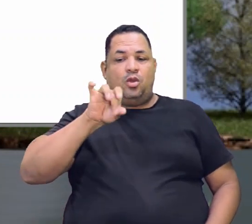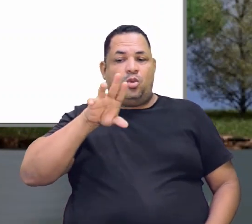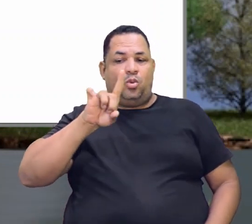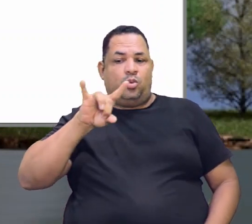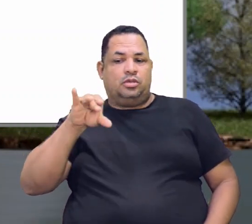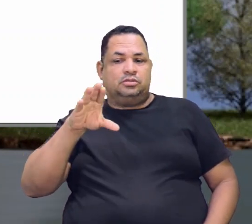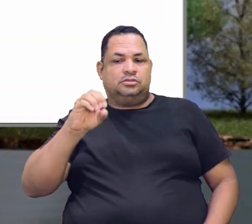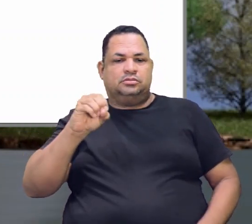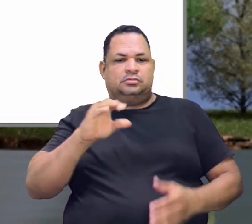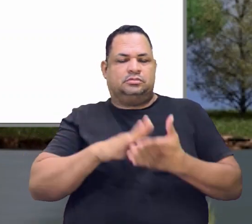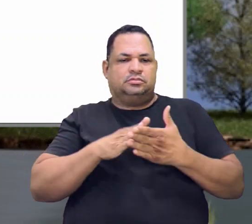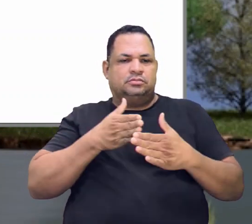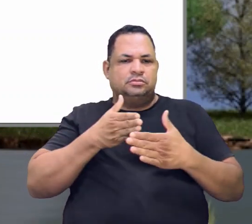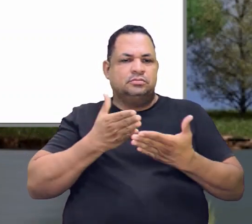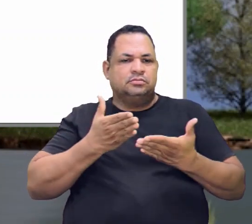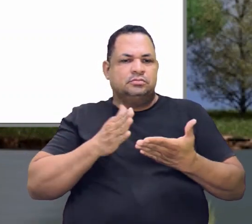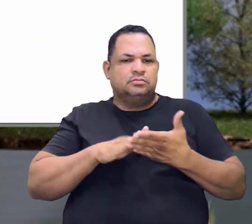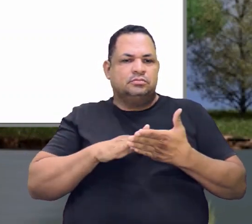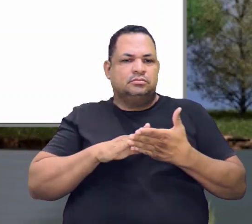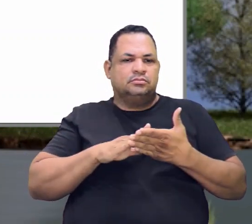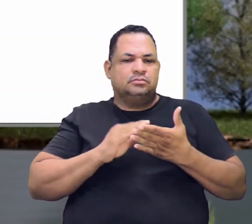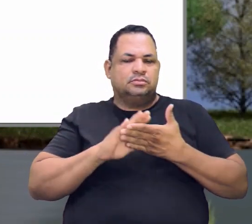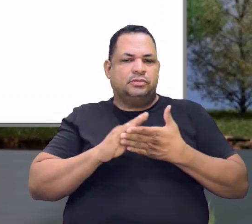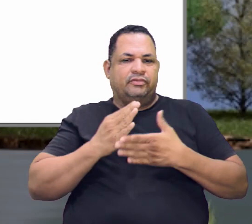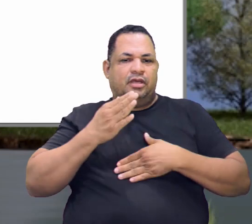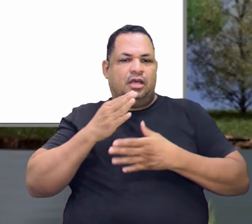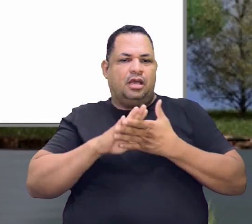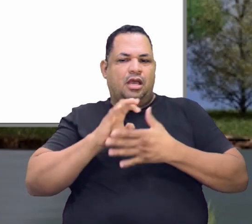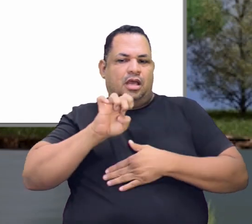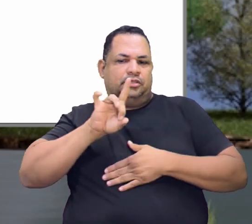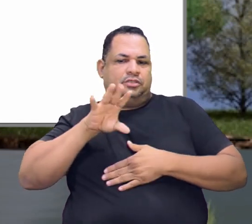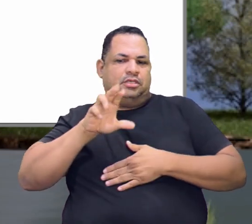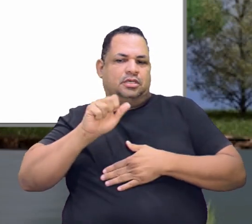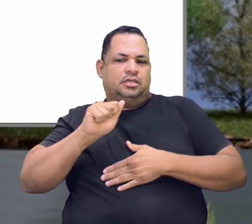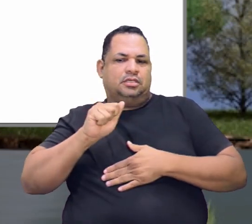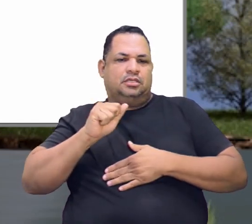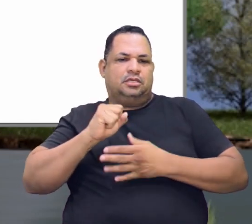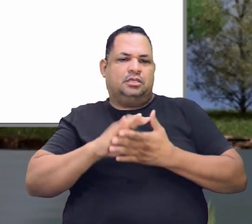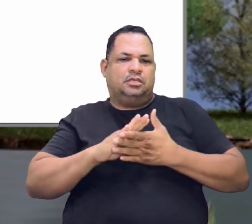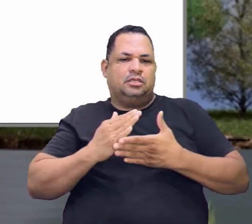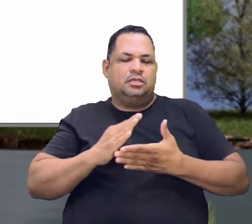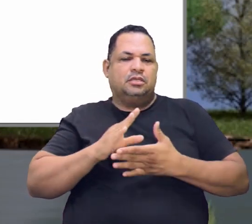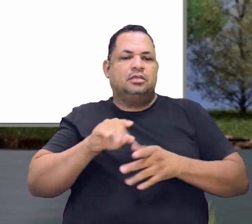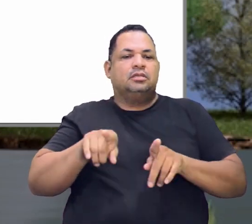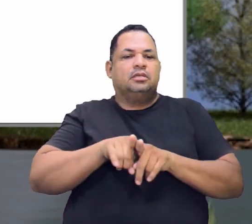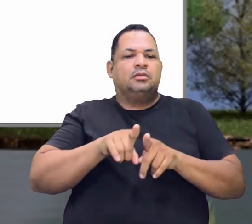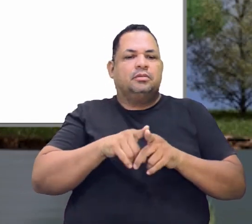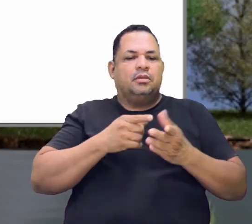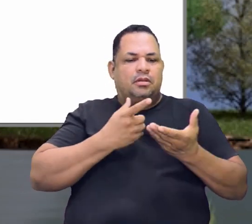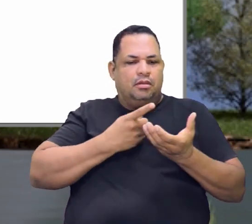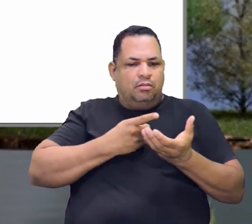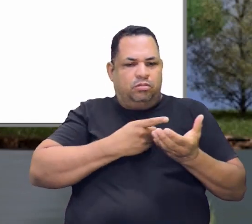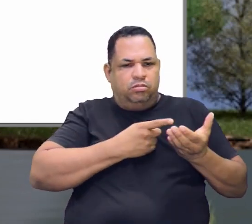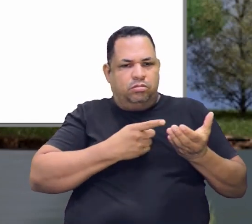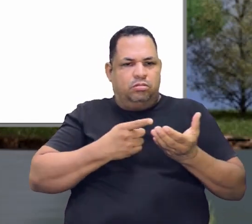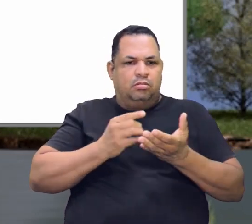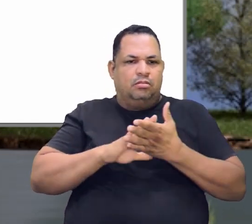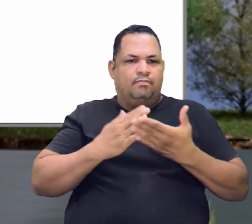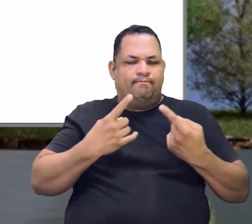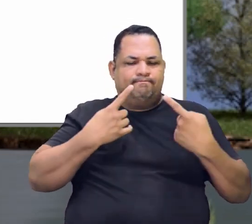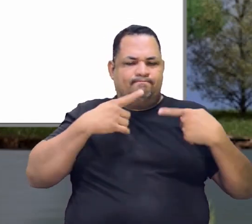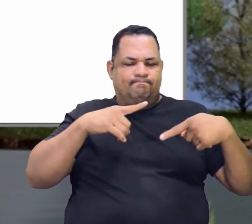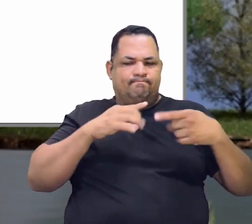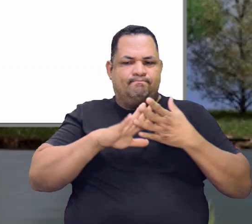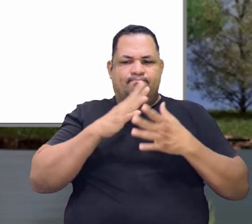Aloysio, ele passa pela artilharia e pela infantaria. Rondon também passou.